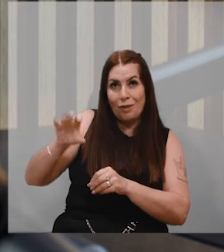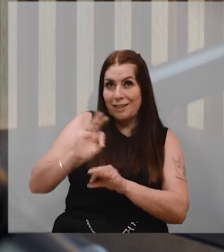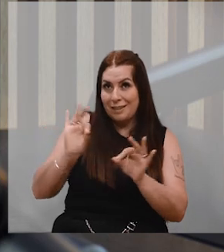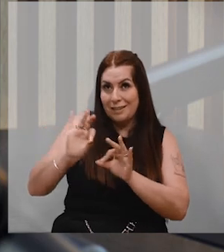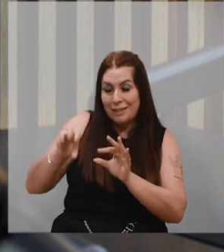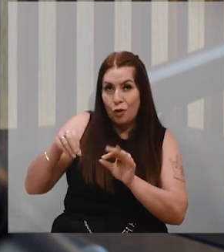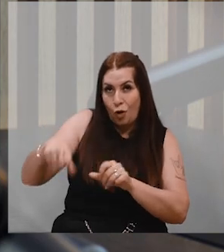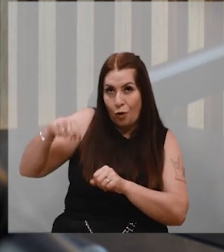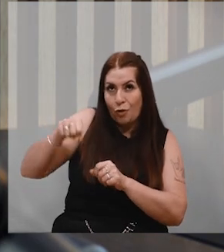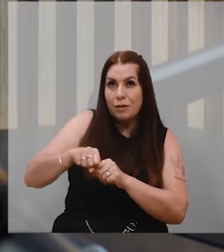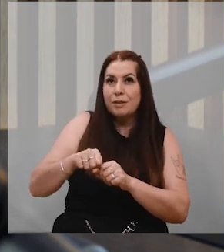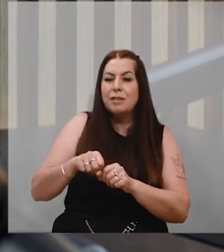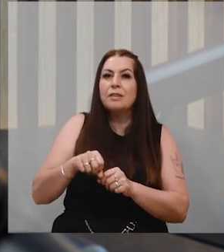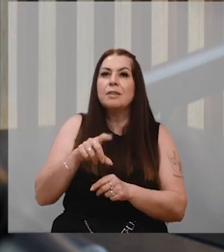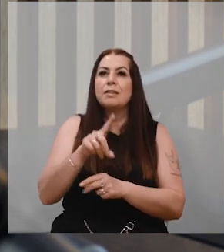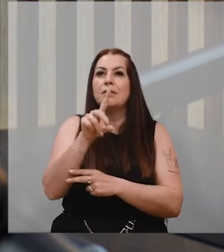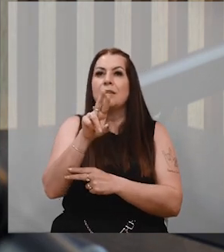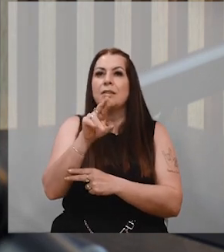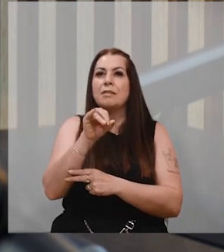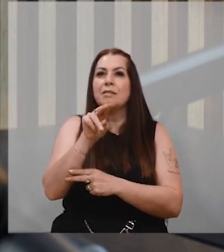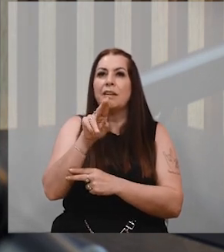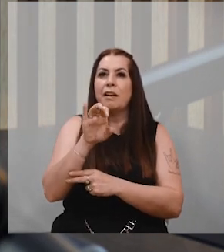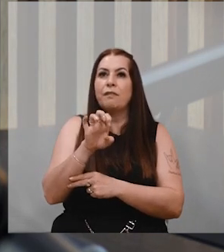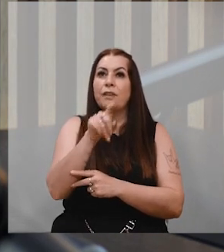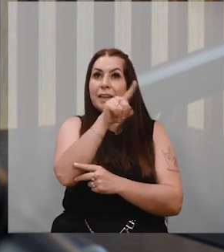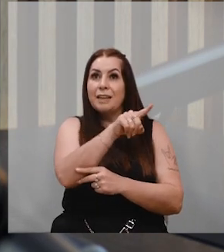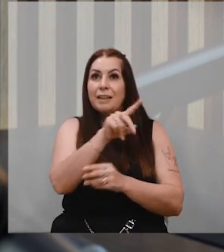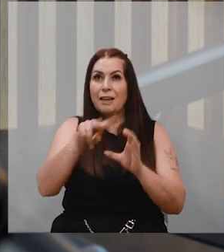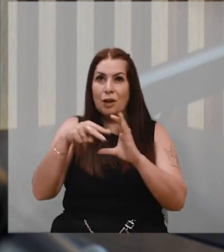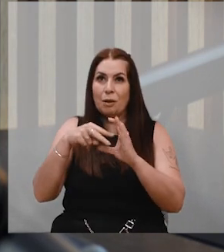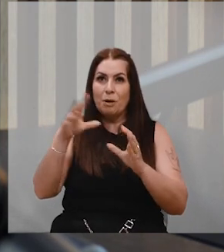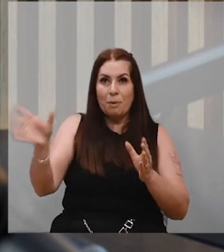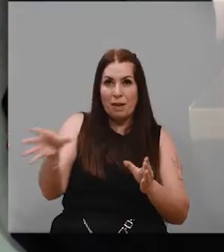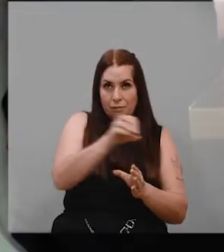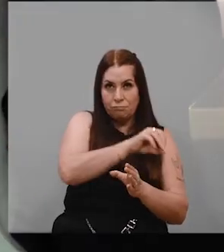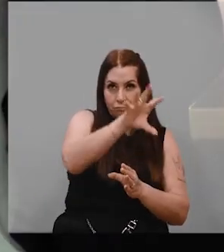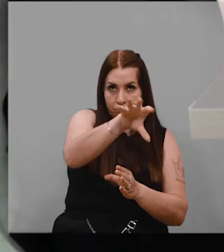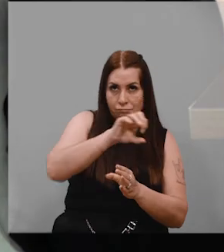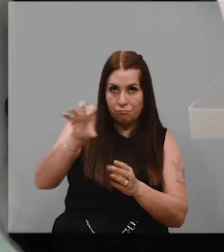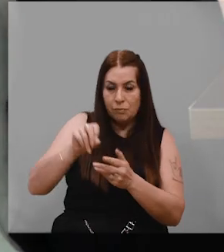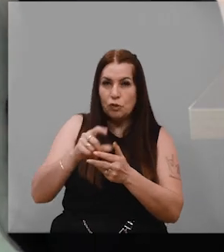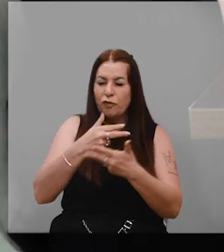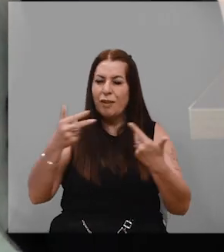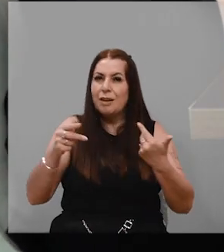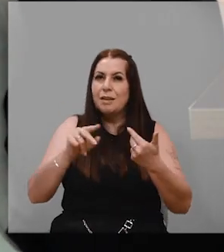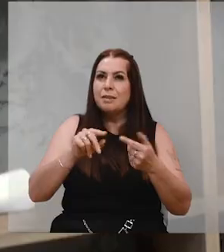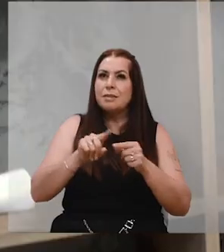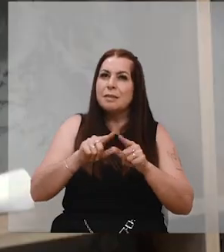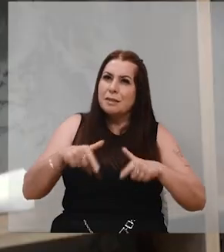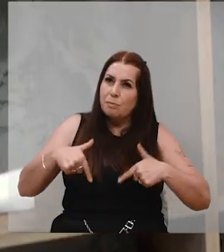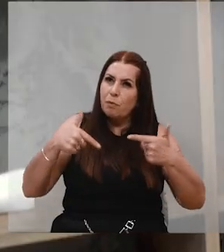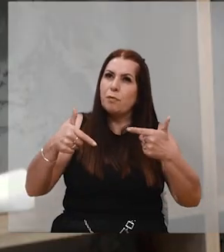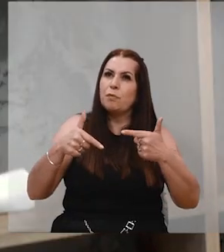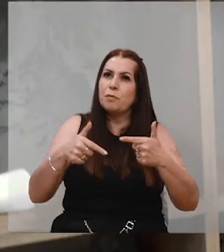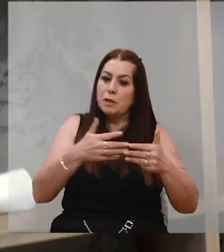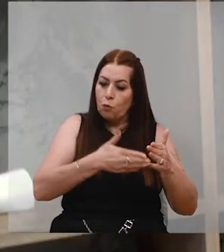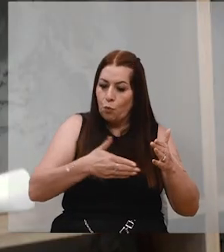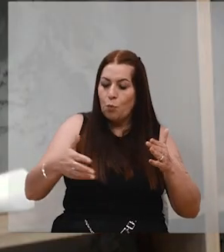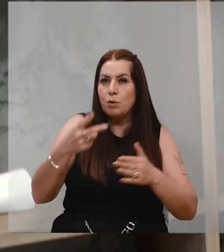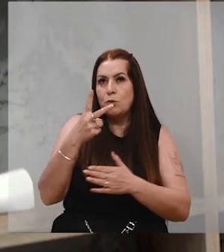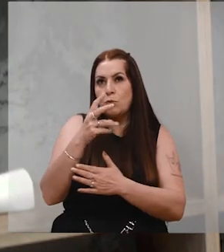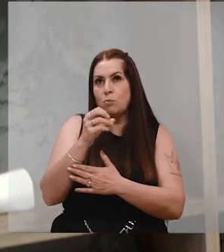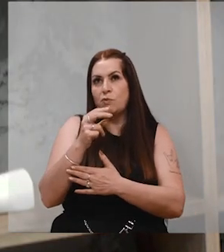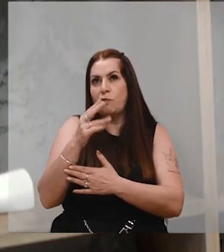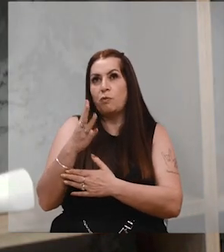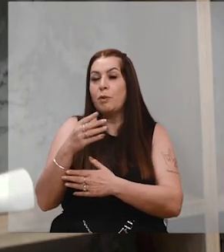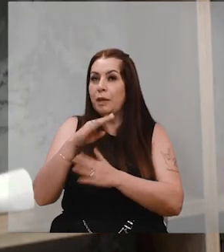o drive-thru que a gente teve aqui na Câmara mesmo. Exatamente, foram diversas ações feitas ao longo de 2024 e que ainda estão